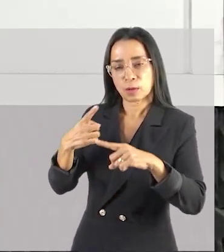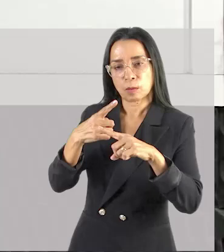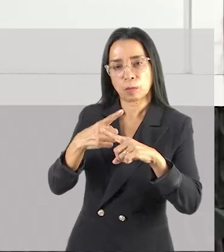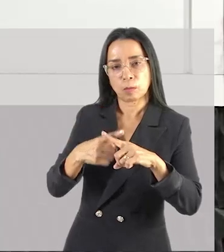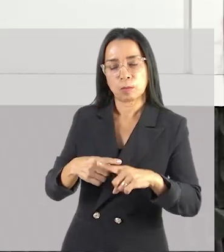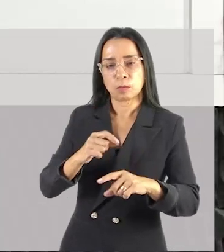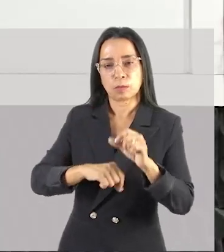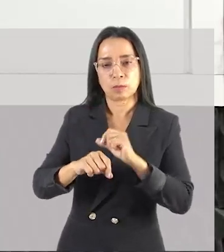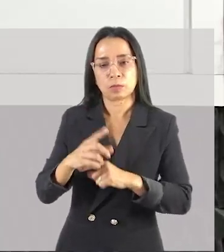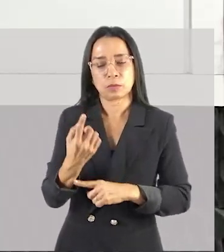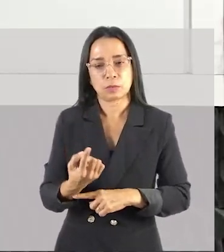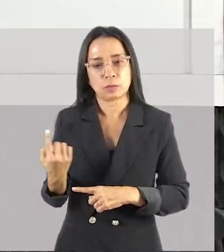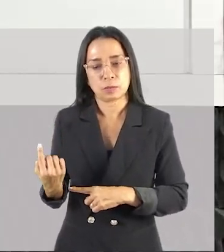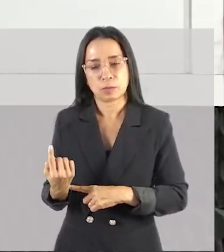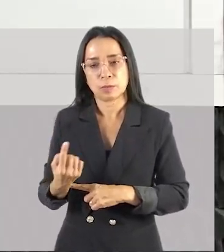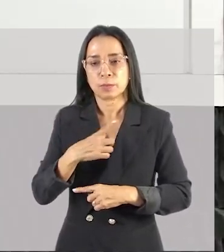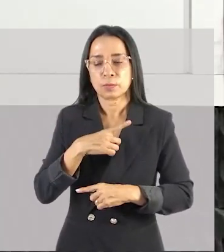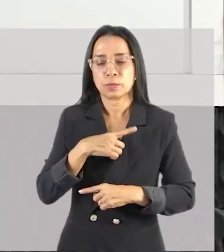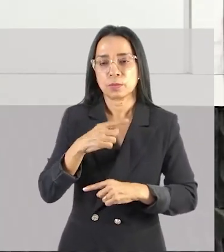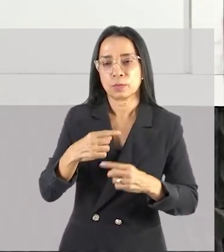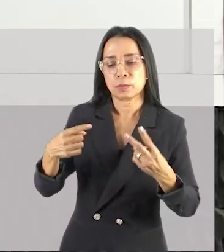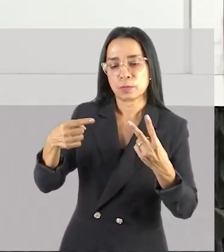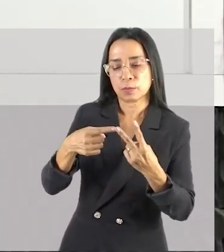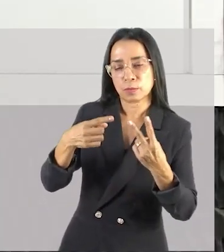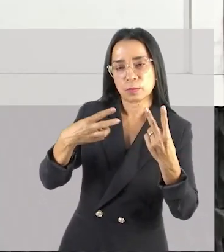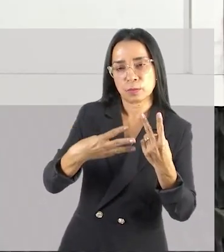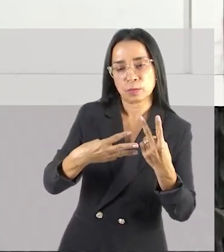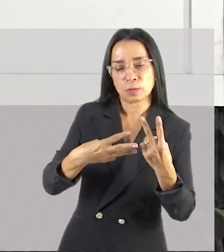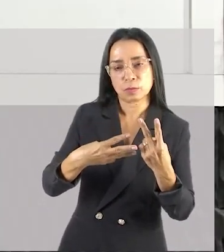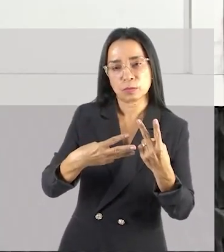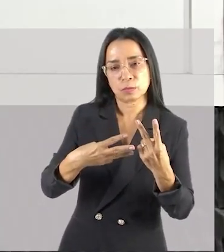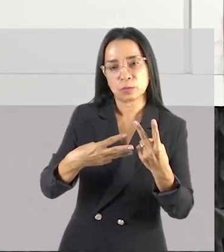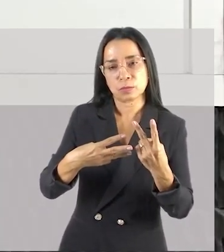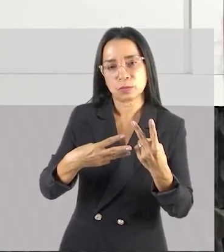denominador. Aí nós temos aqui raiz de 3